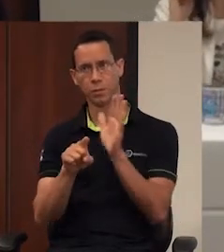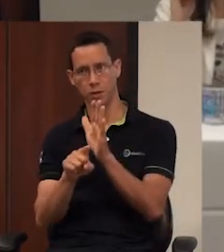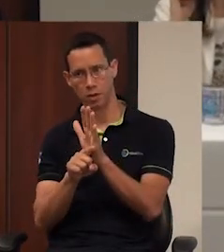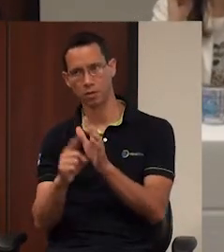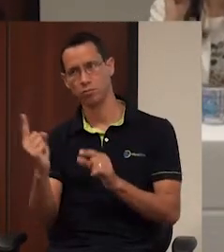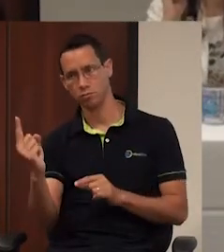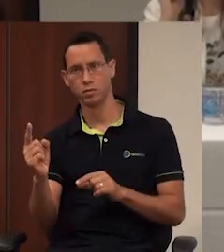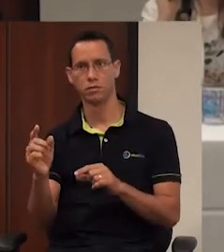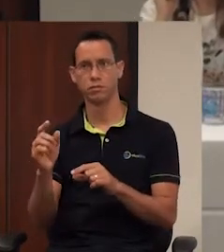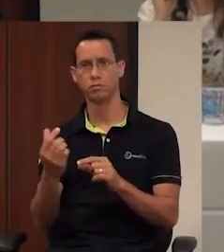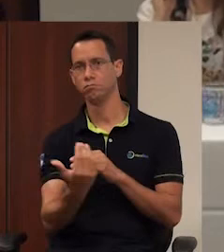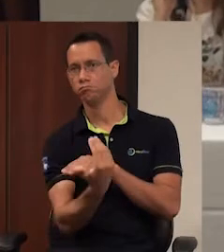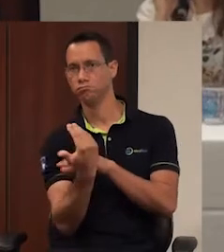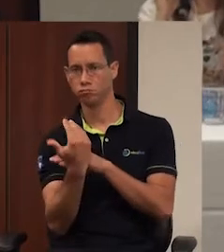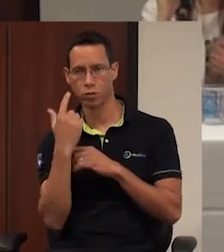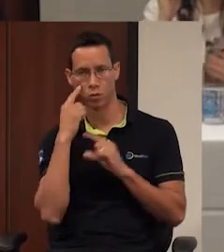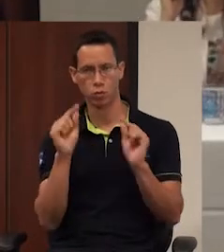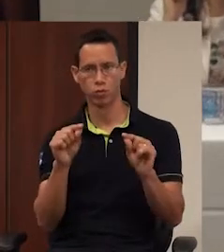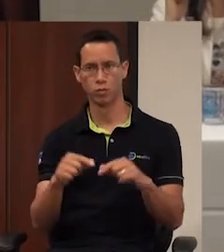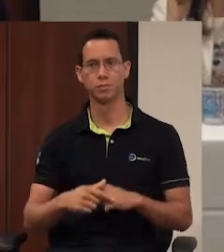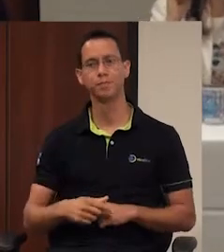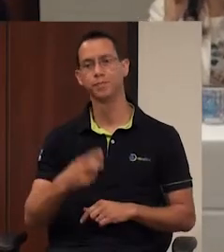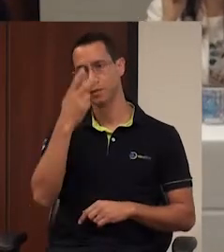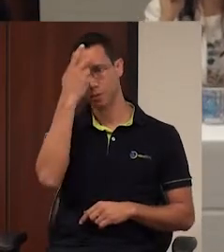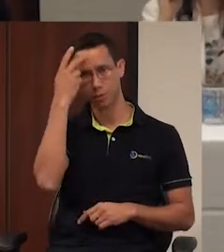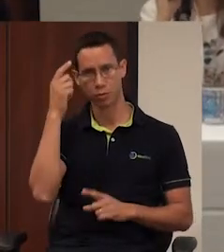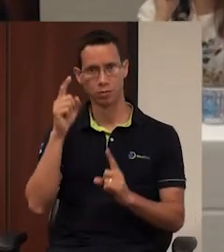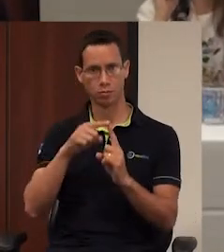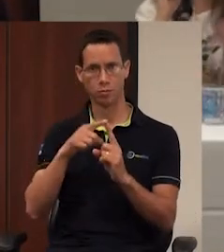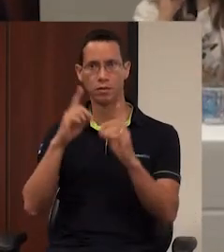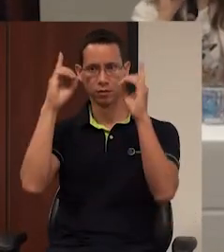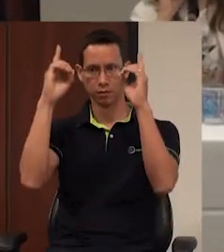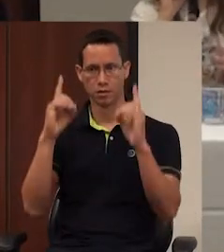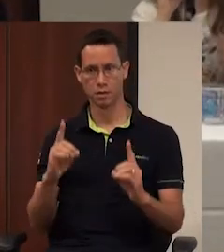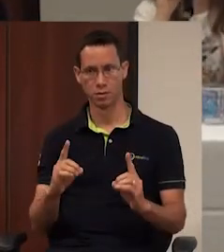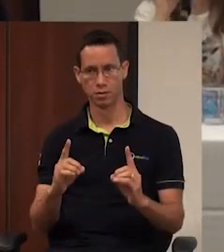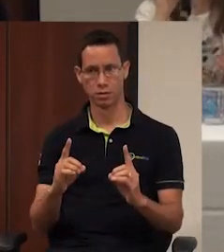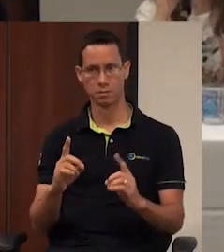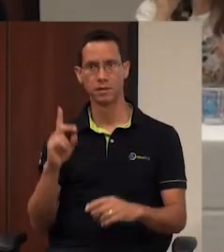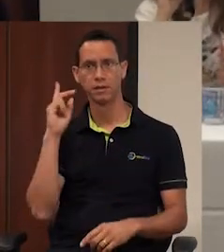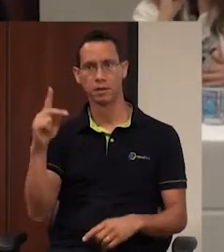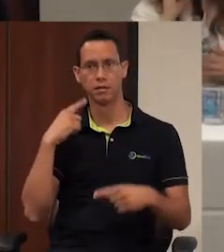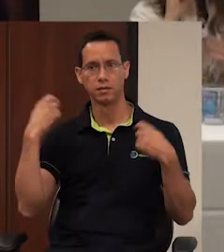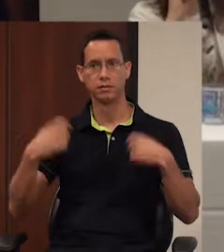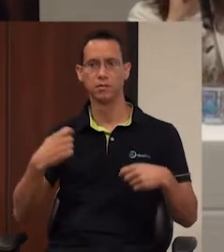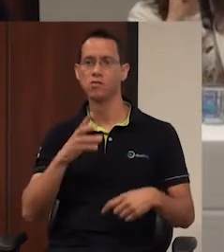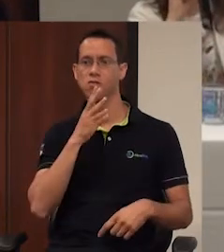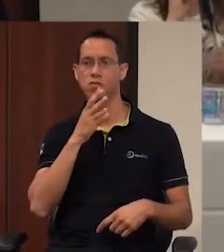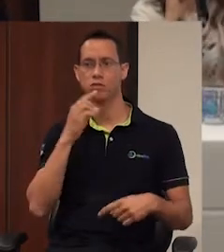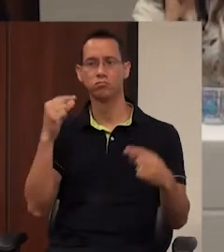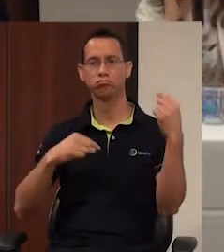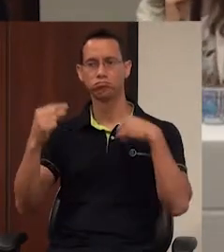apoiador. Então, o papel da pessoa com deficiência e essa sua necessidade, o reconhecimento das